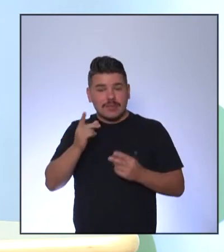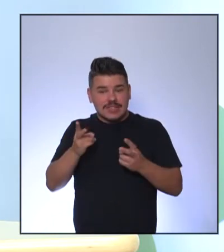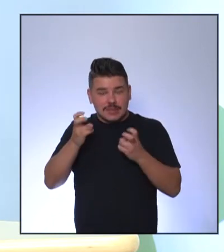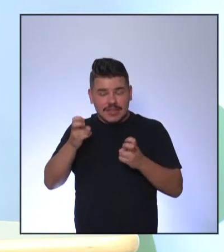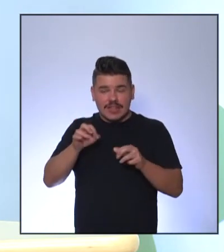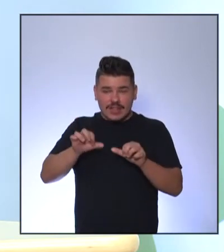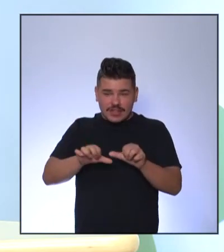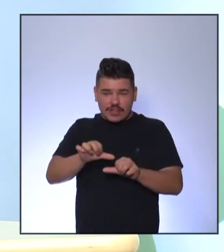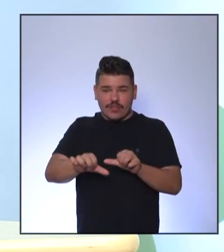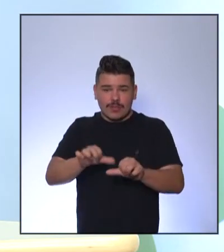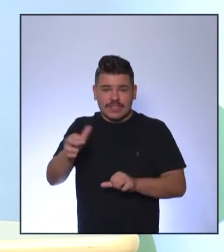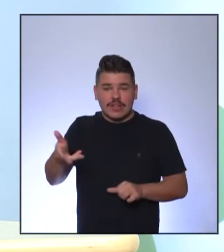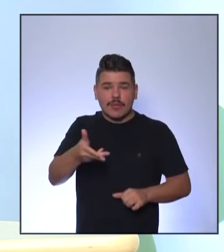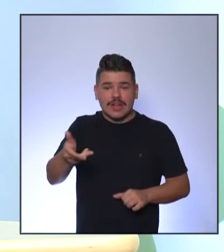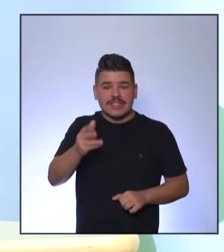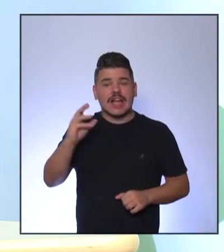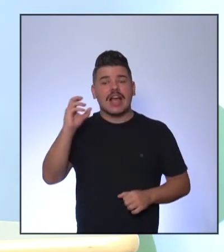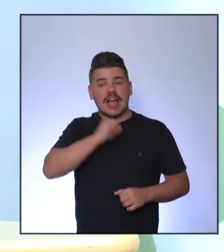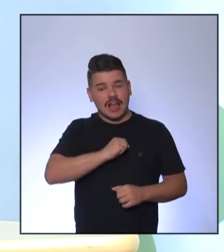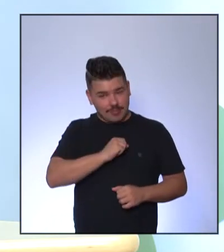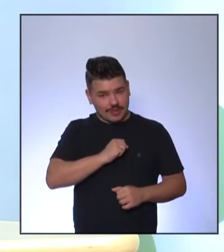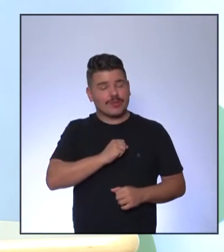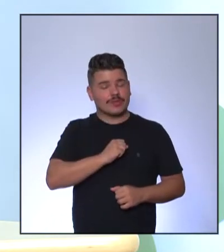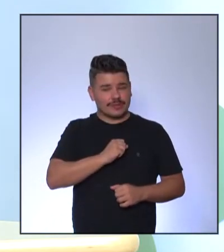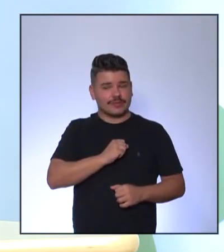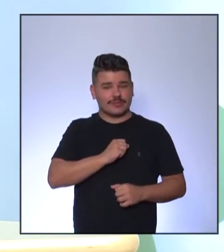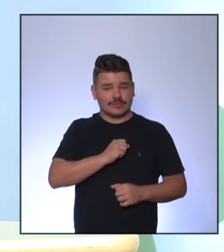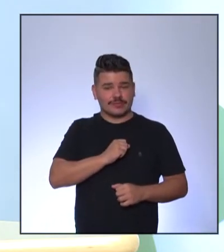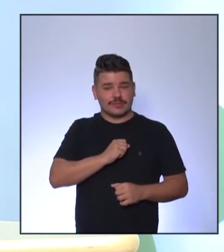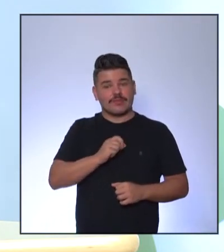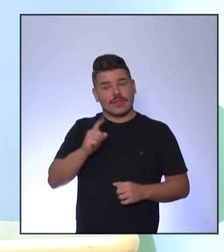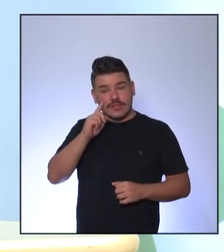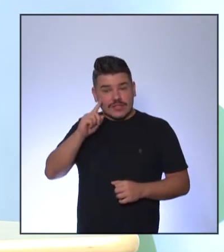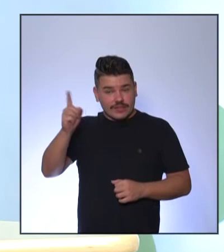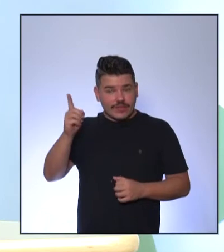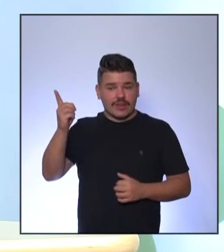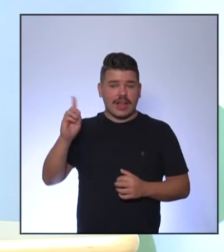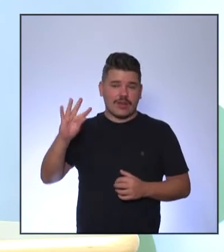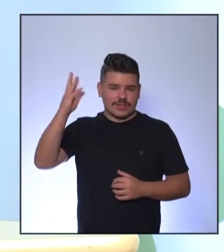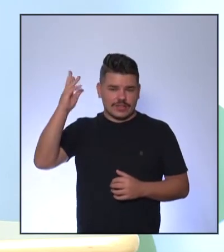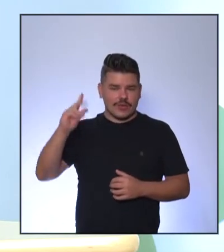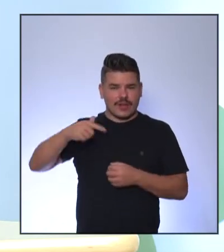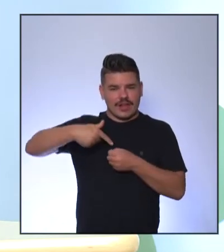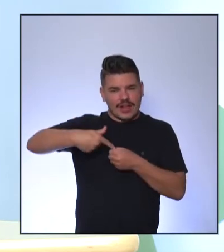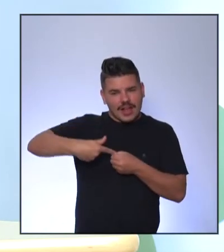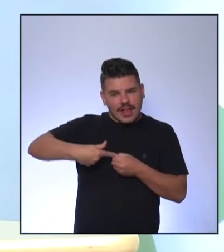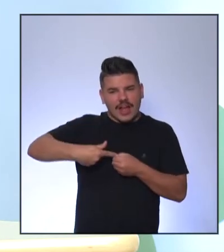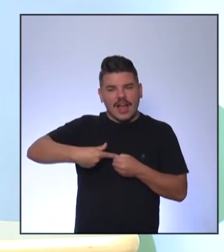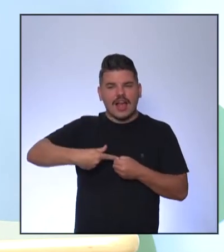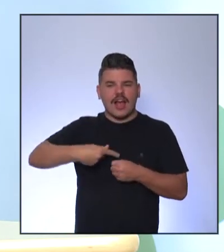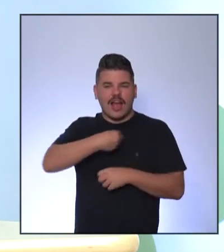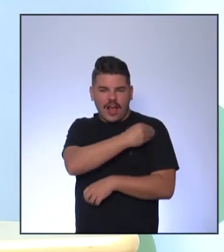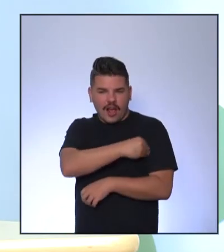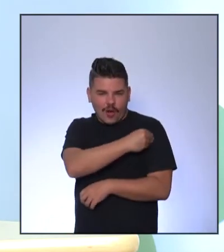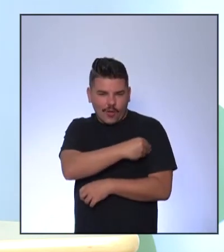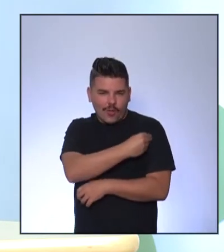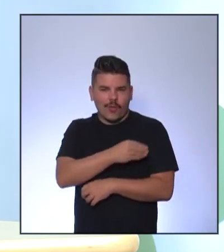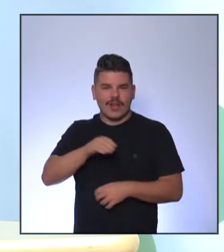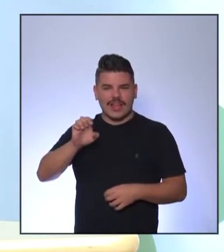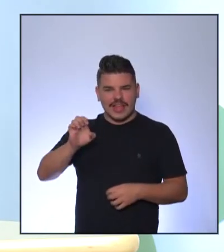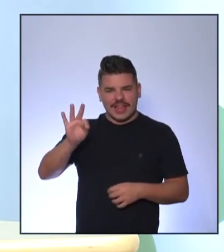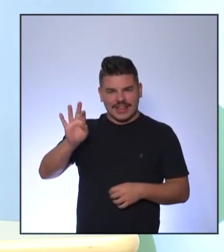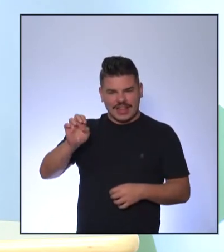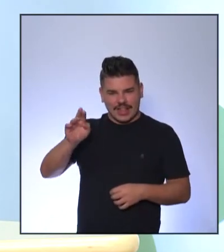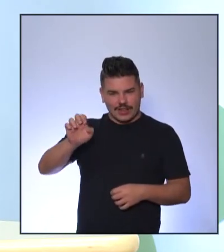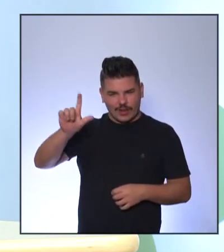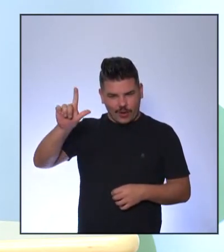transformação vá mais rápido. Né? Quem viu lá a parte da produção do etanol, sabe que para produzir através da cana-de-açúcar, para